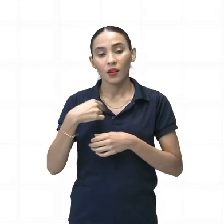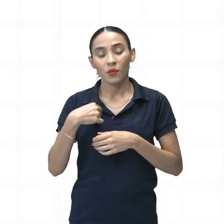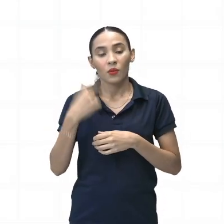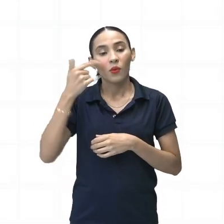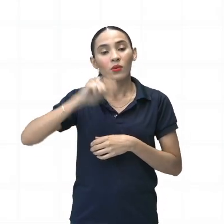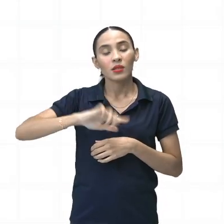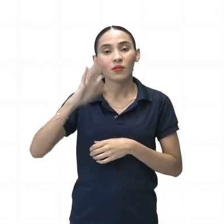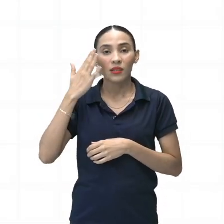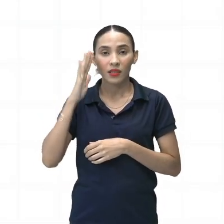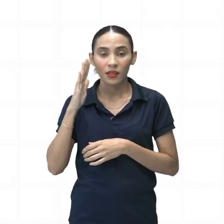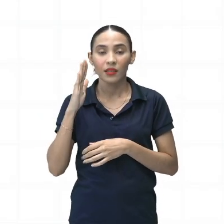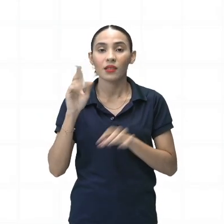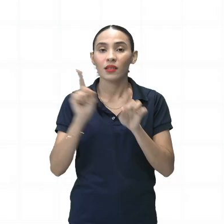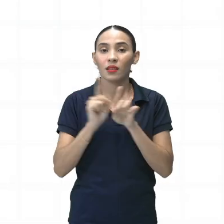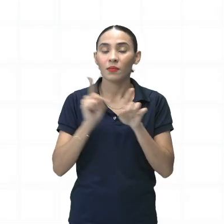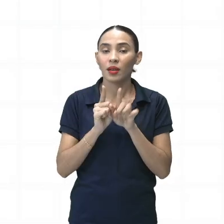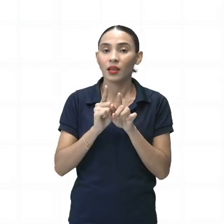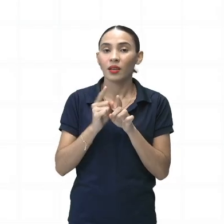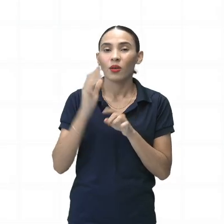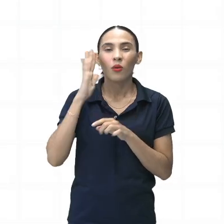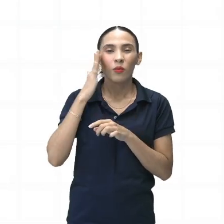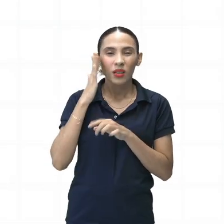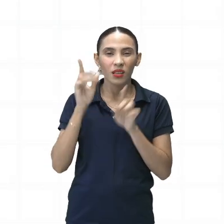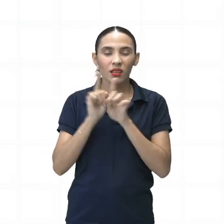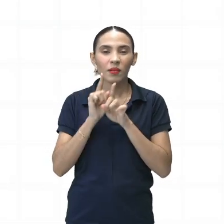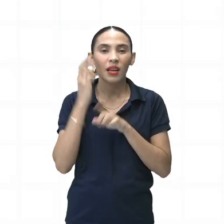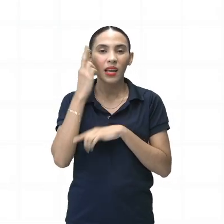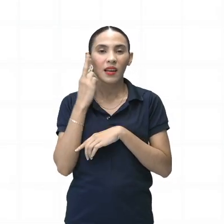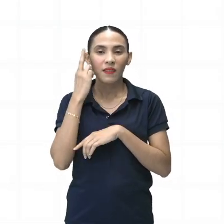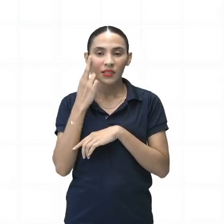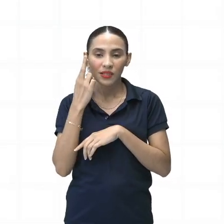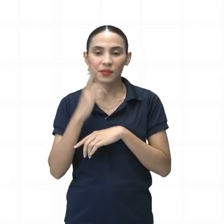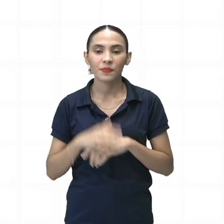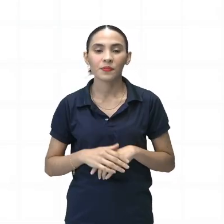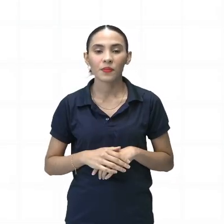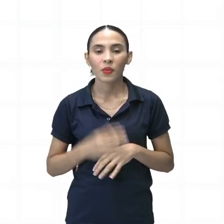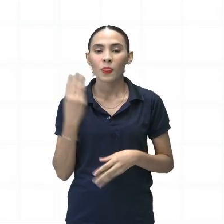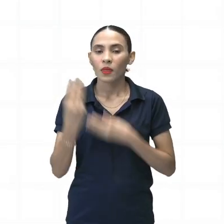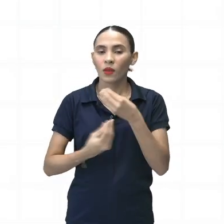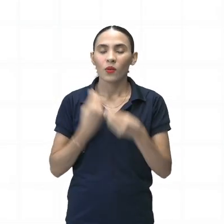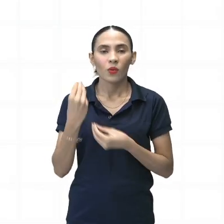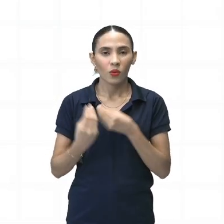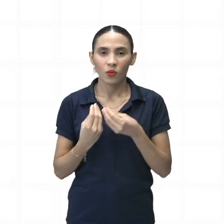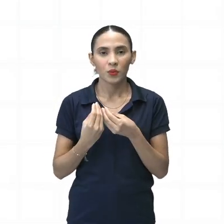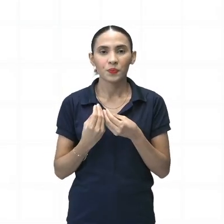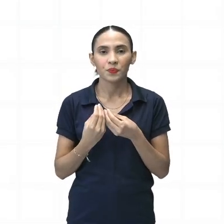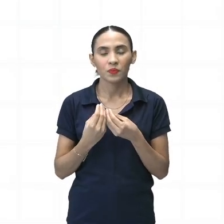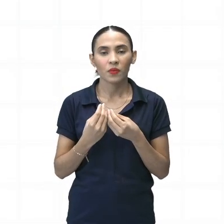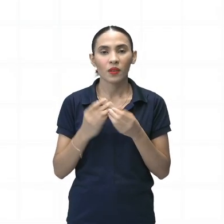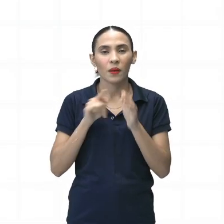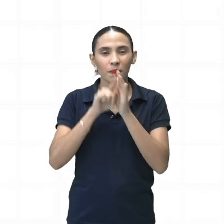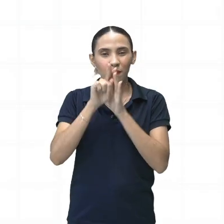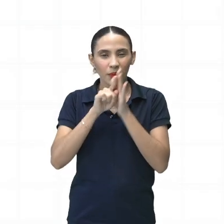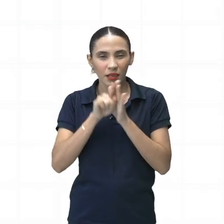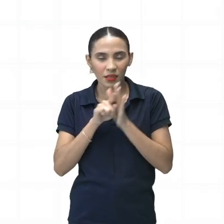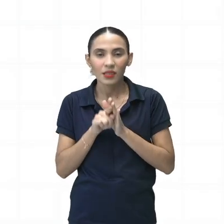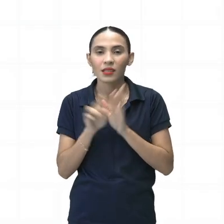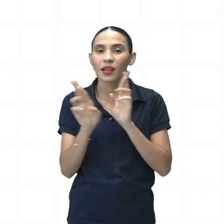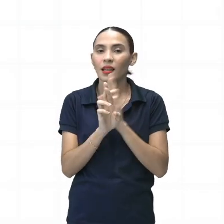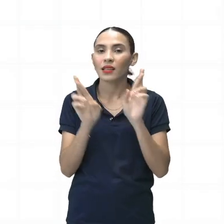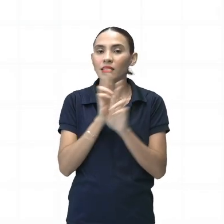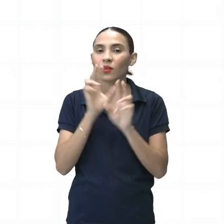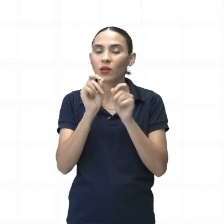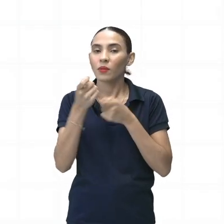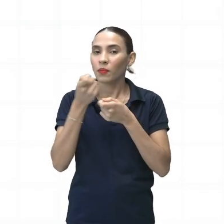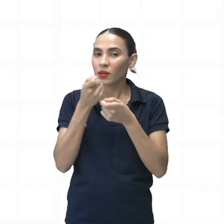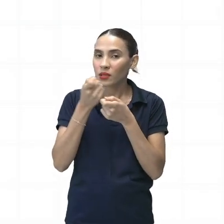vida, se é certo ou errado, ok? Então, esse é um primeiro ponto.